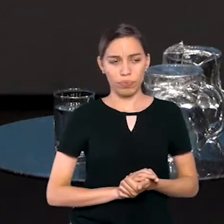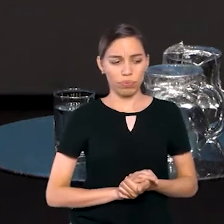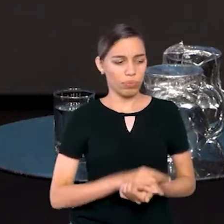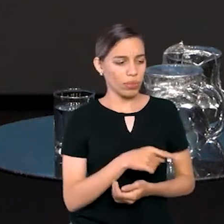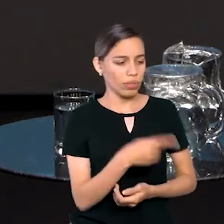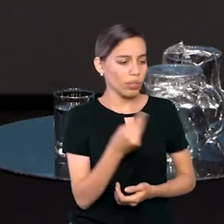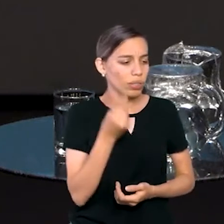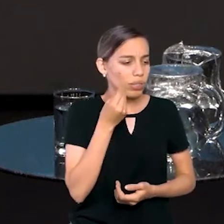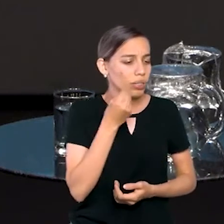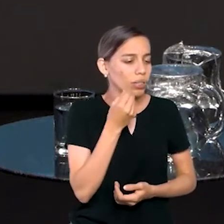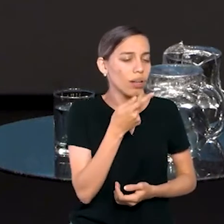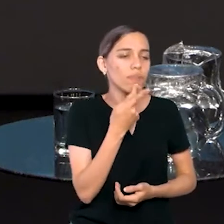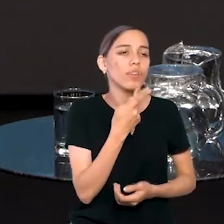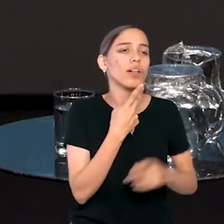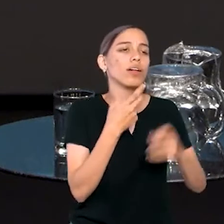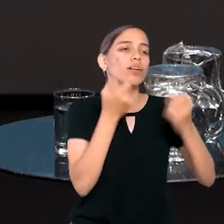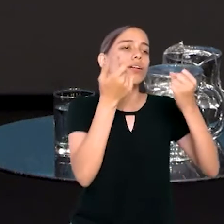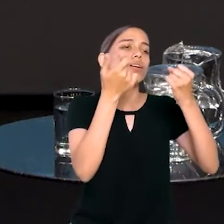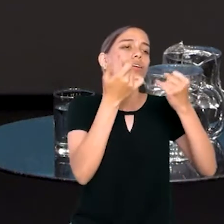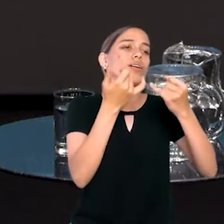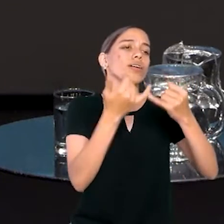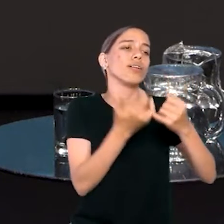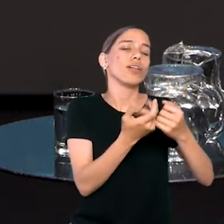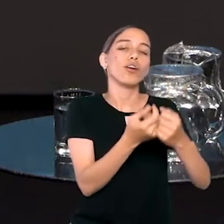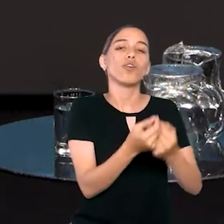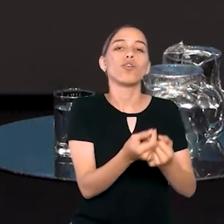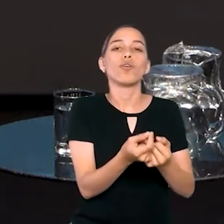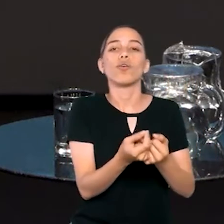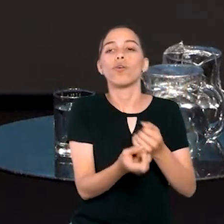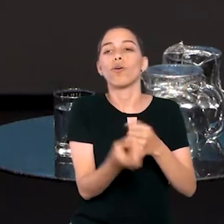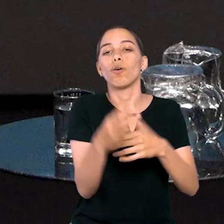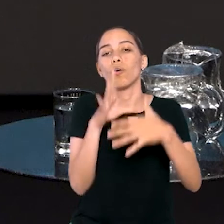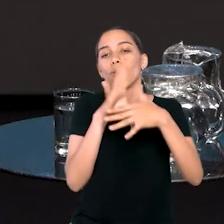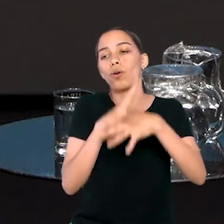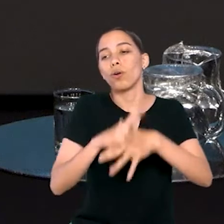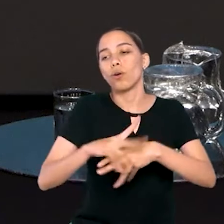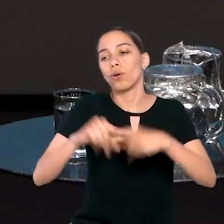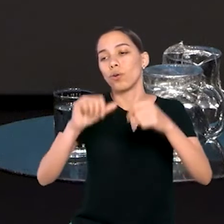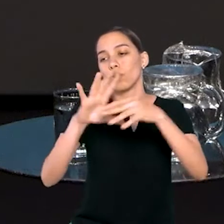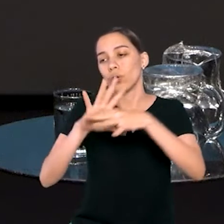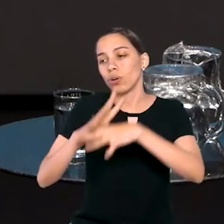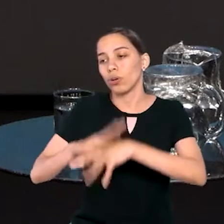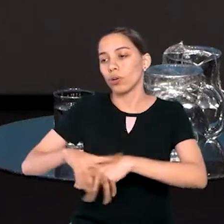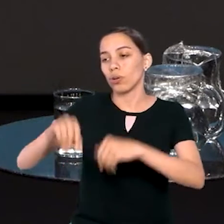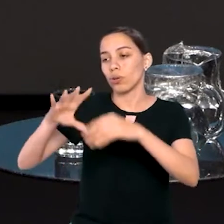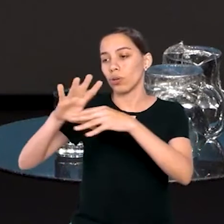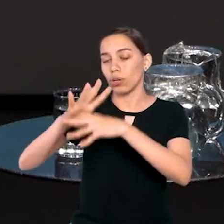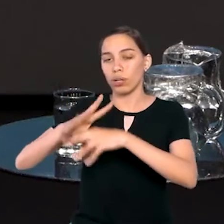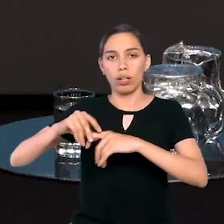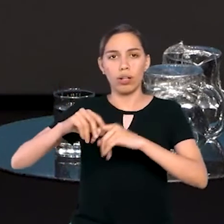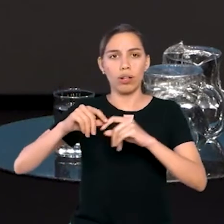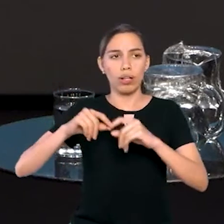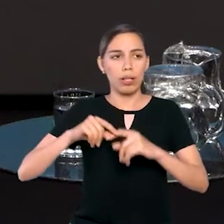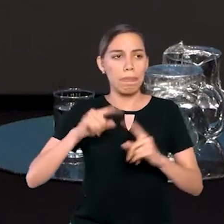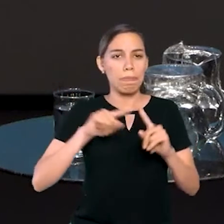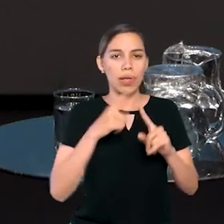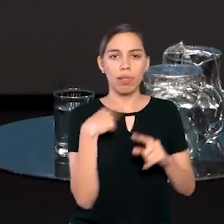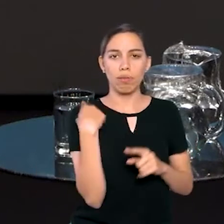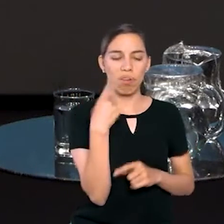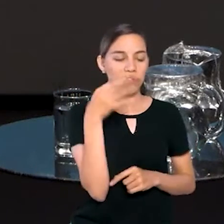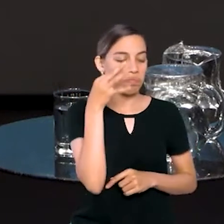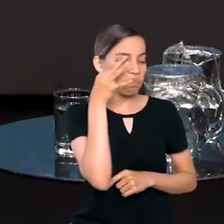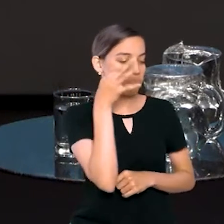mantras de cura, ensinando a gente tanta coisa, e nós não estamos com a sensibilidade